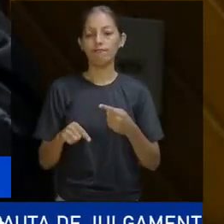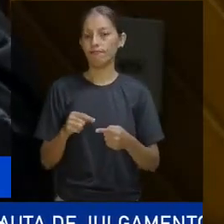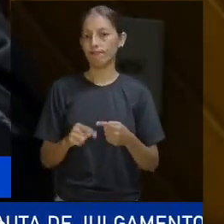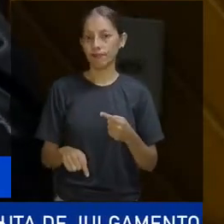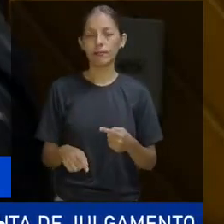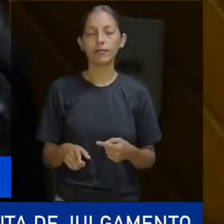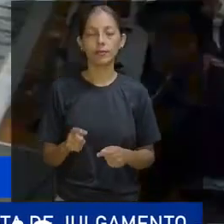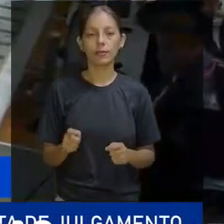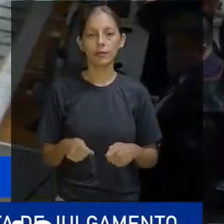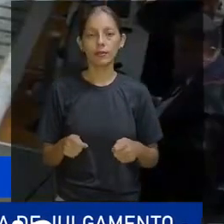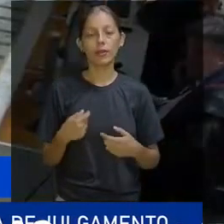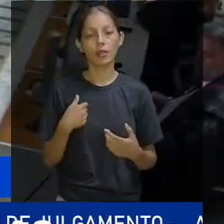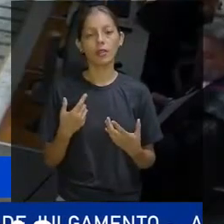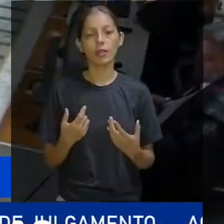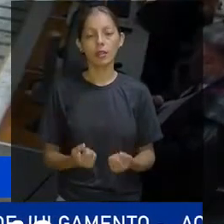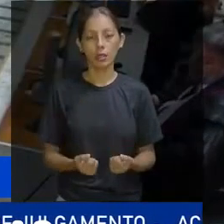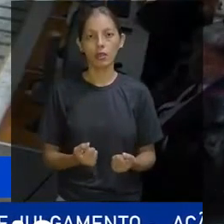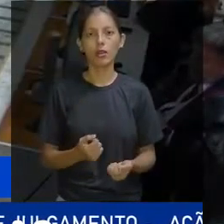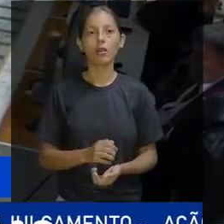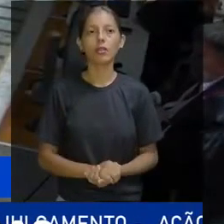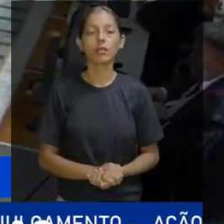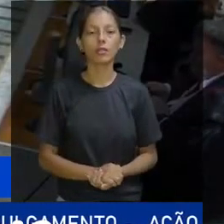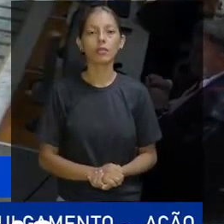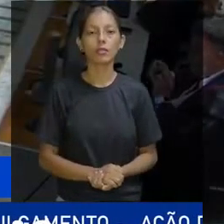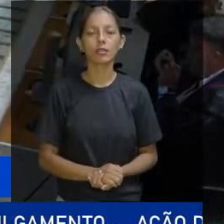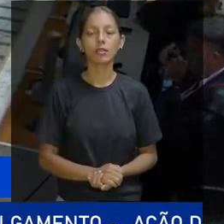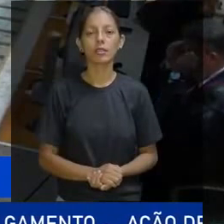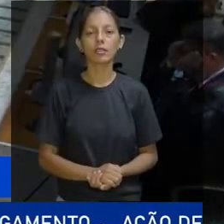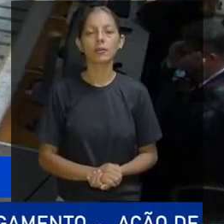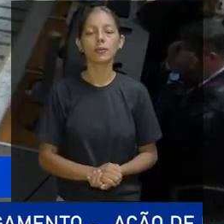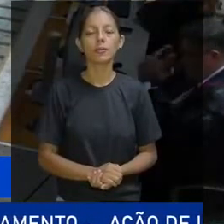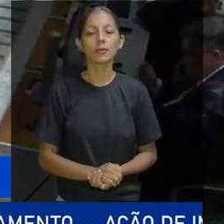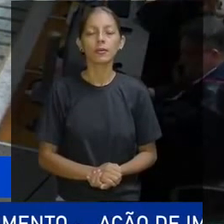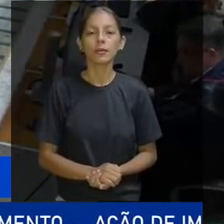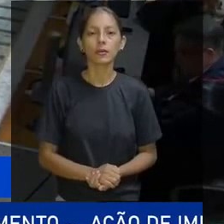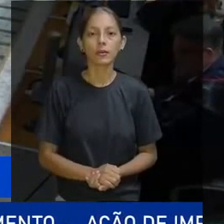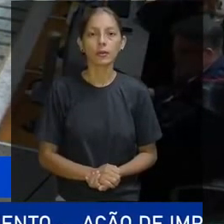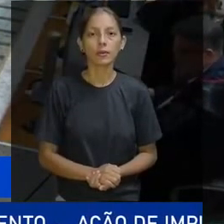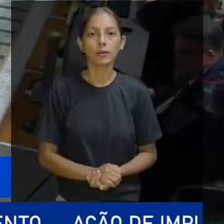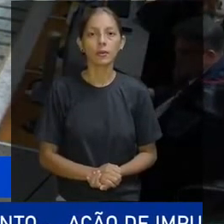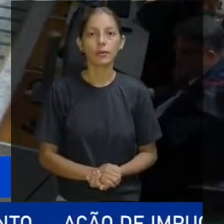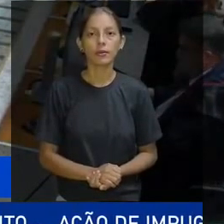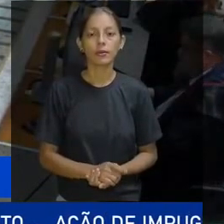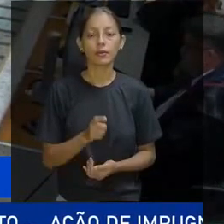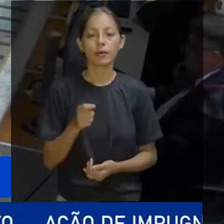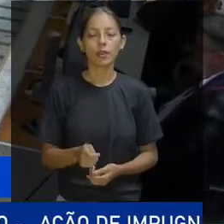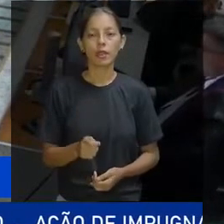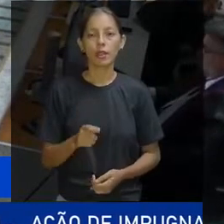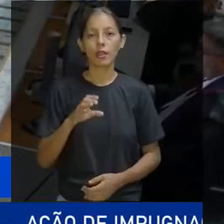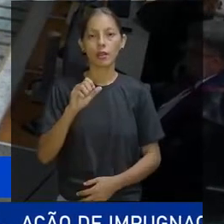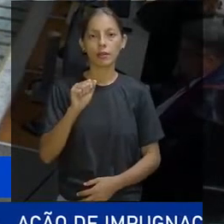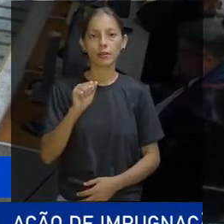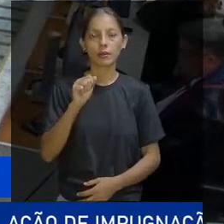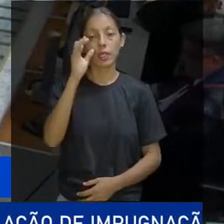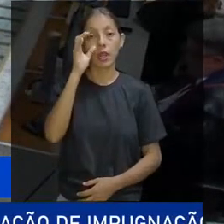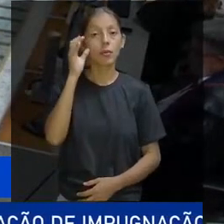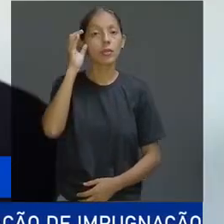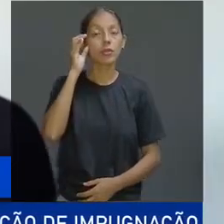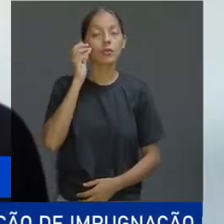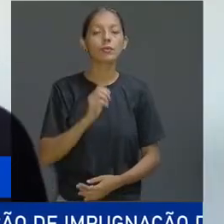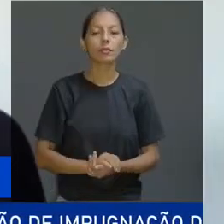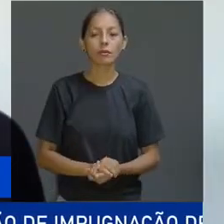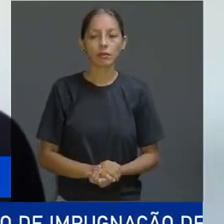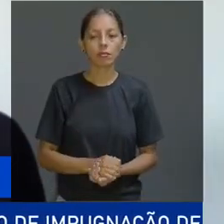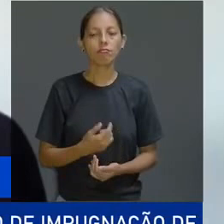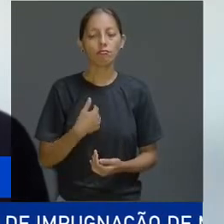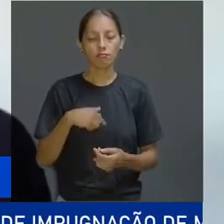eleita, senhor presidente. Com o voto. Perfeito. Acolhendo, com o voto, juiz Carlos Antônio. Eu também, excelência. Na semana passada, ficou